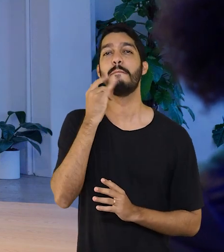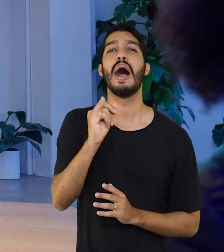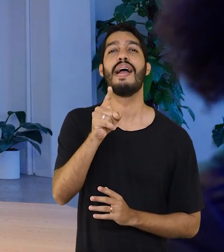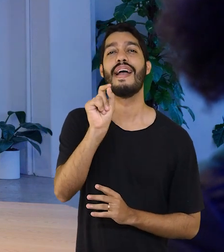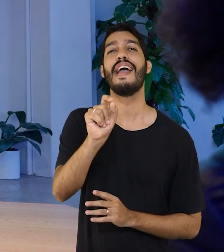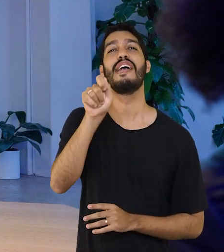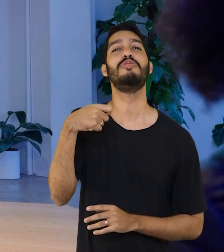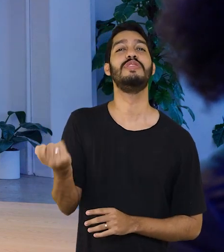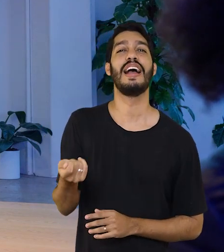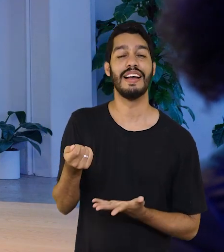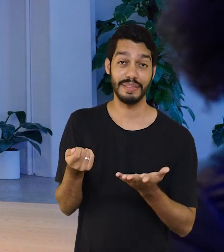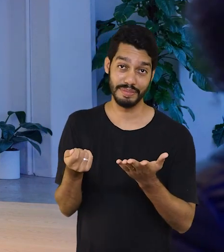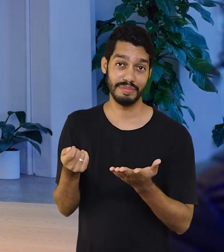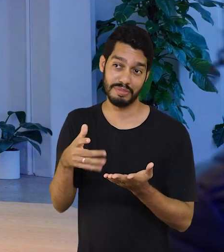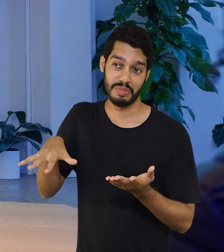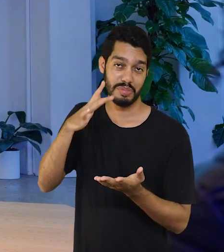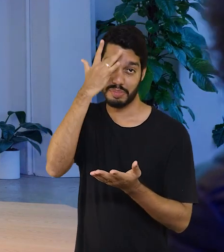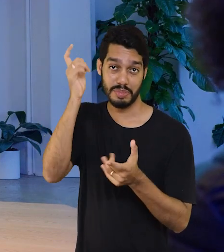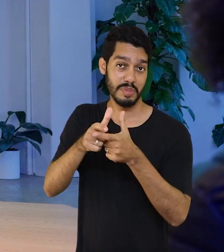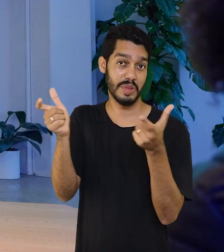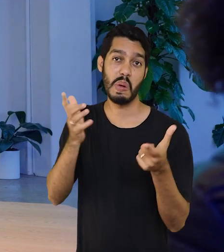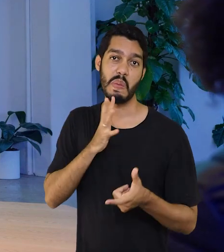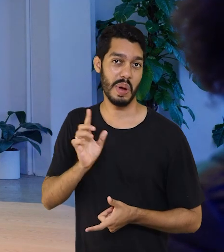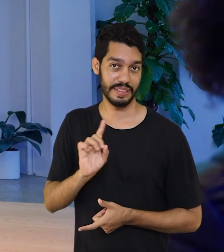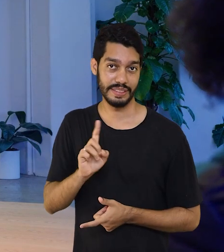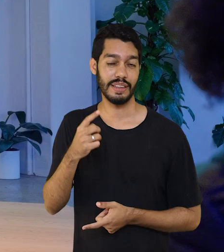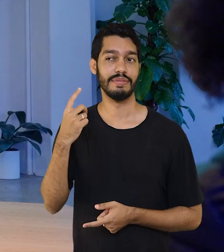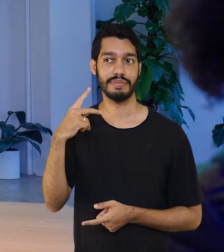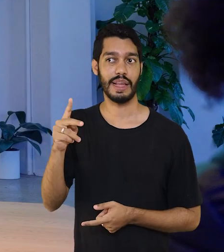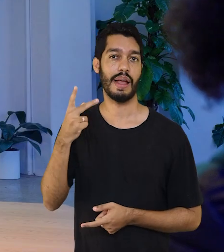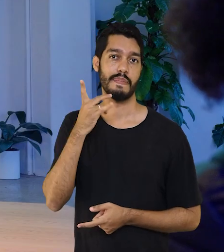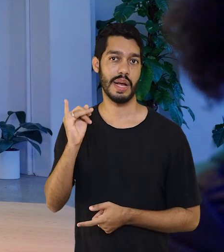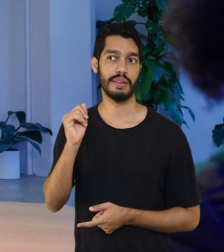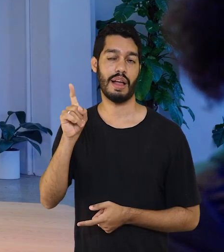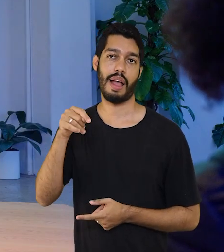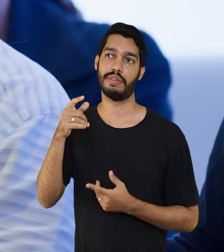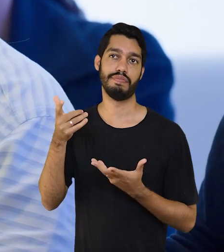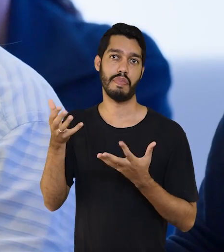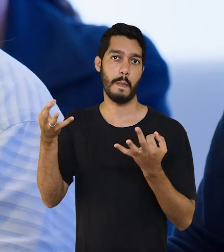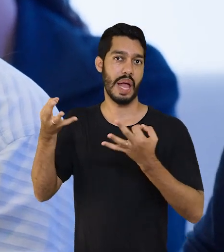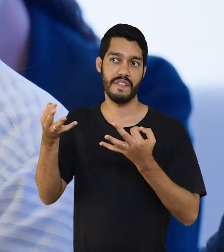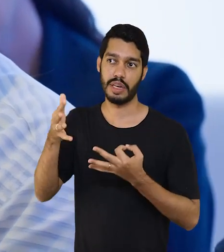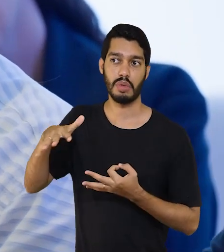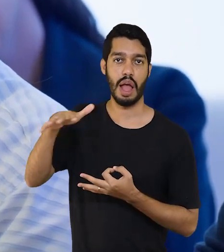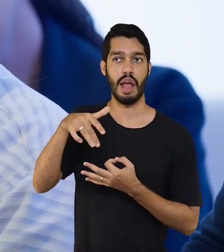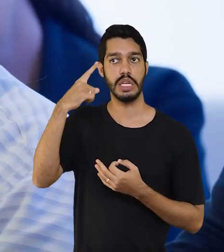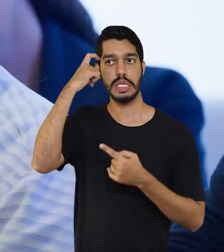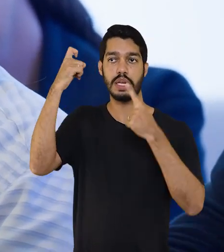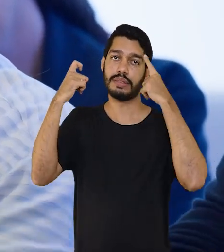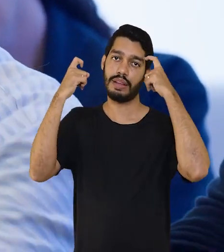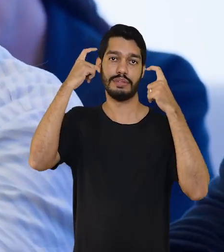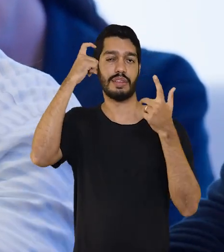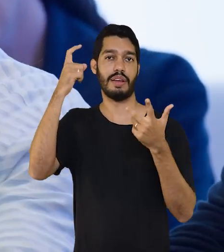pai, né? Porque é legal, né, Jean, que seu pai muita gente não conhece, né? O pai dele foi um craque da área de criação,